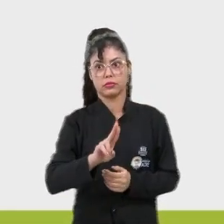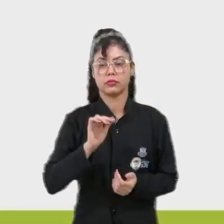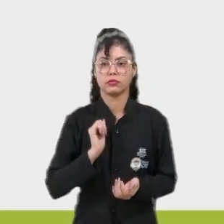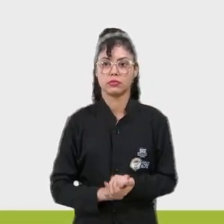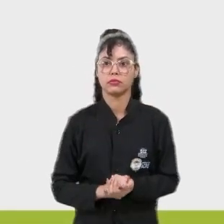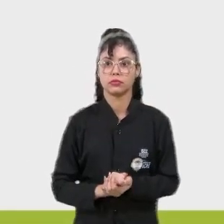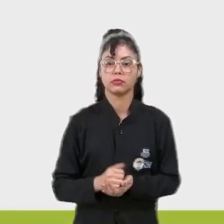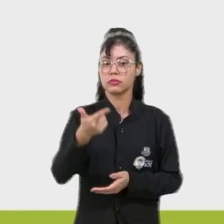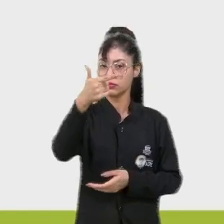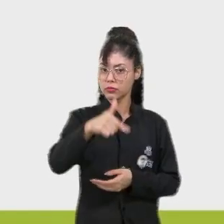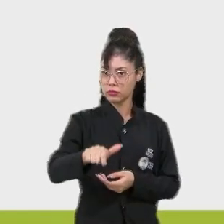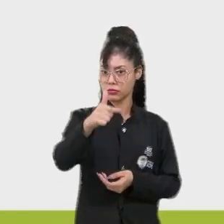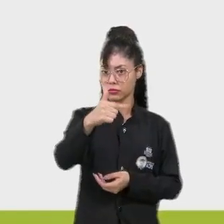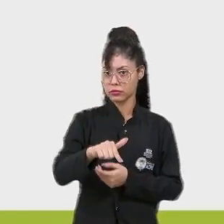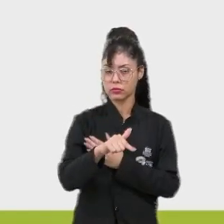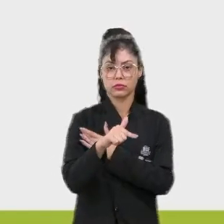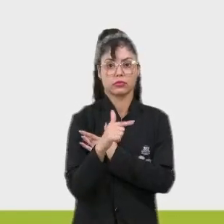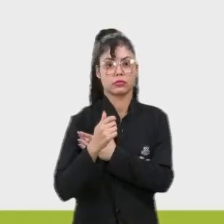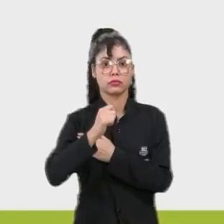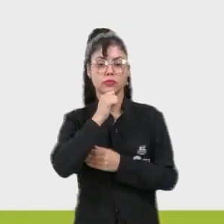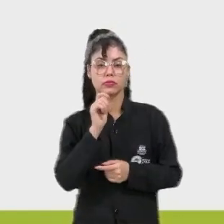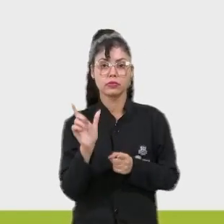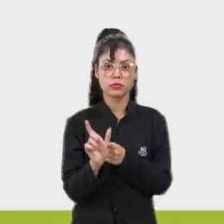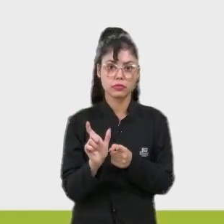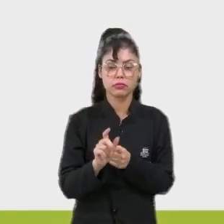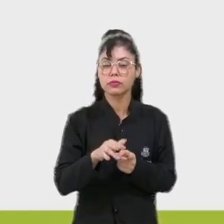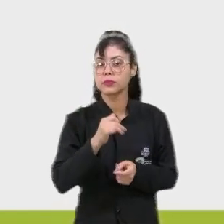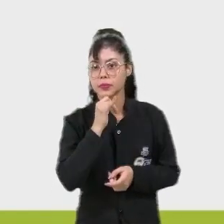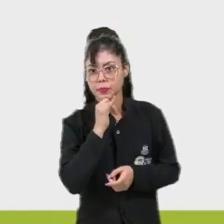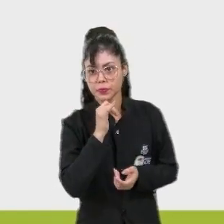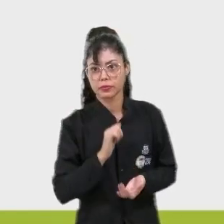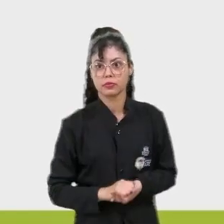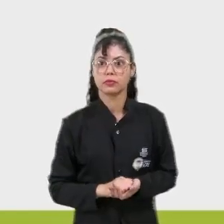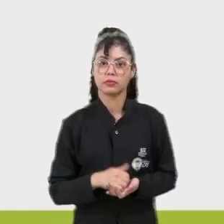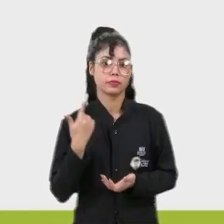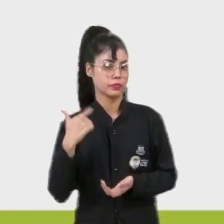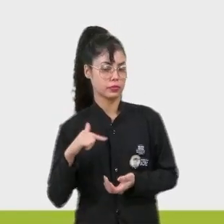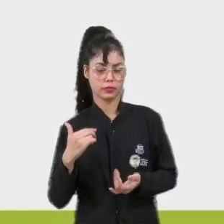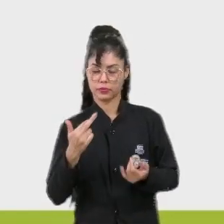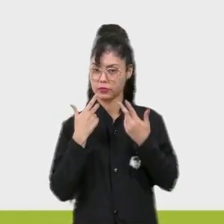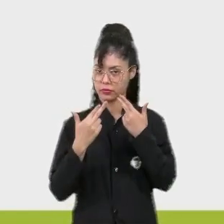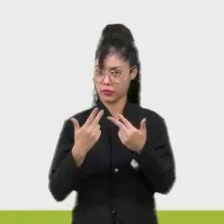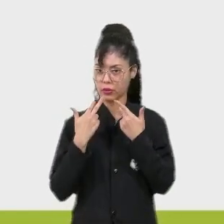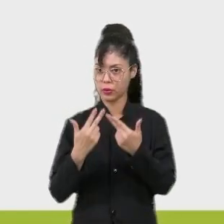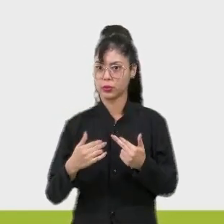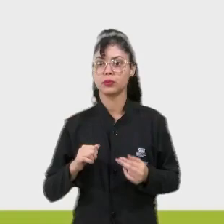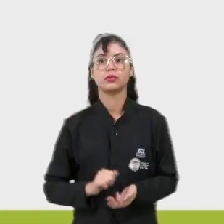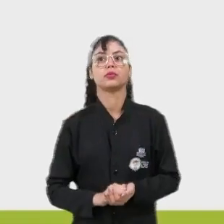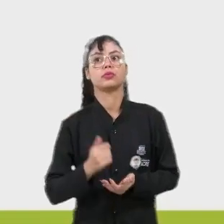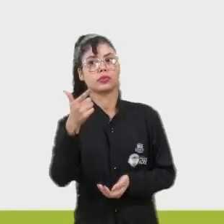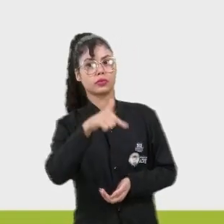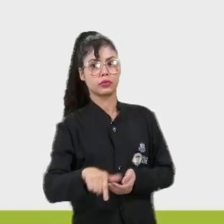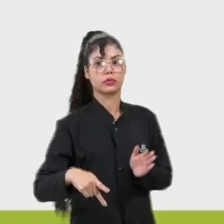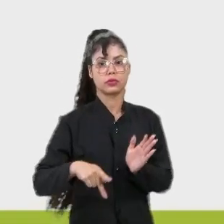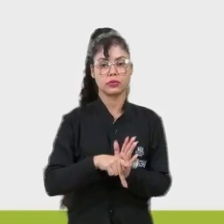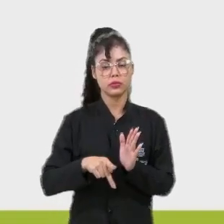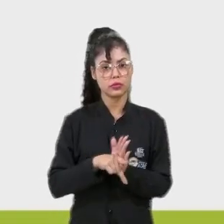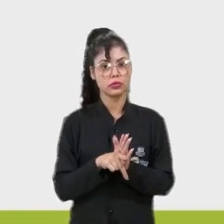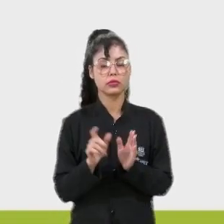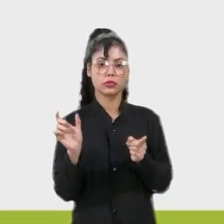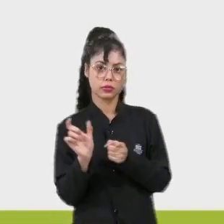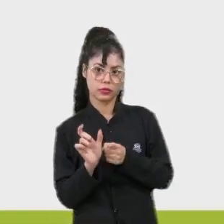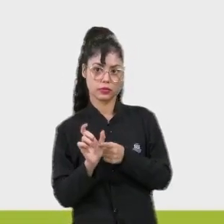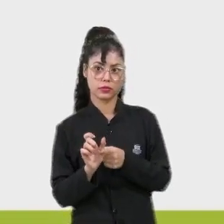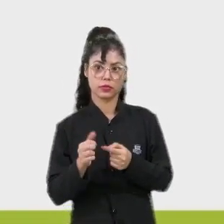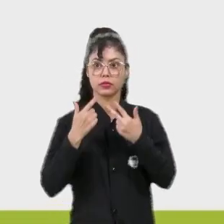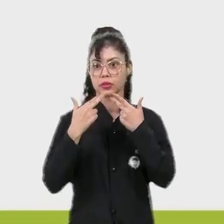A repetição de palavras, por exemplo. Você não tem a notícia, a repetição de palavras, porque